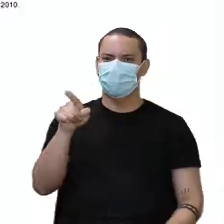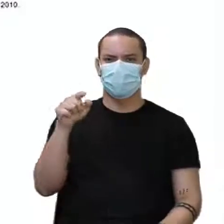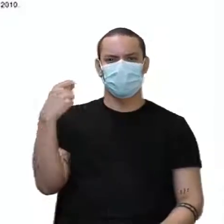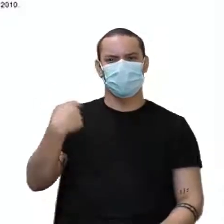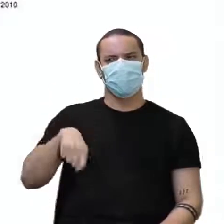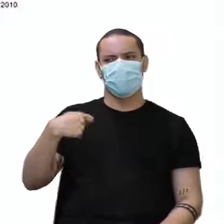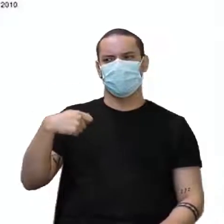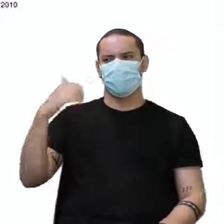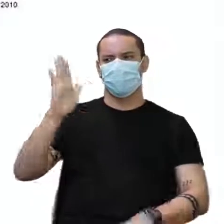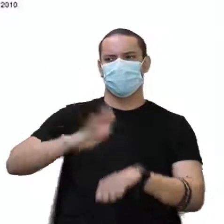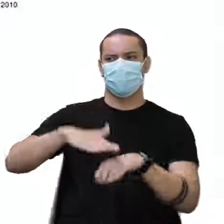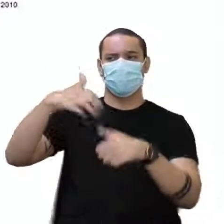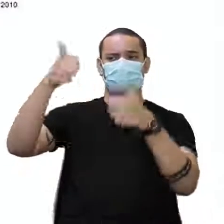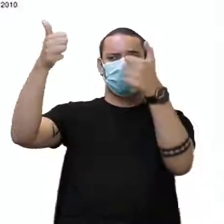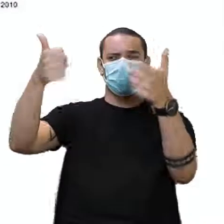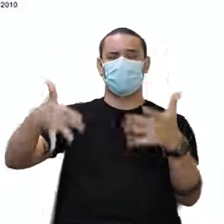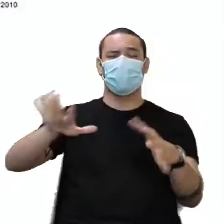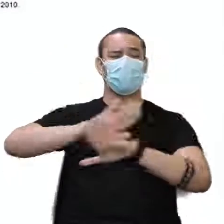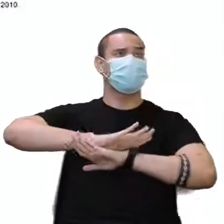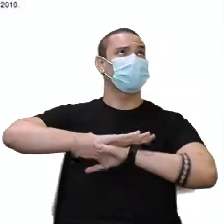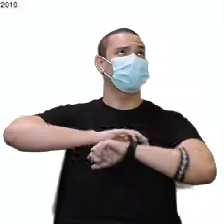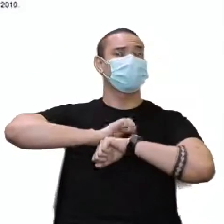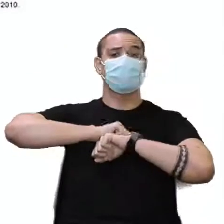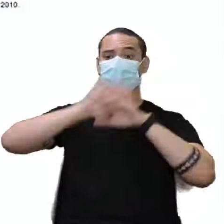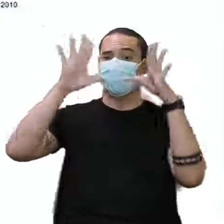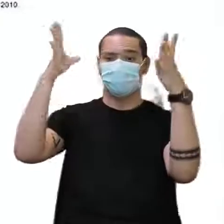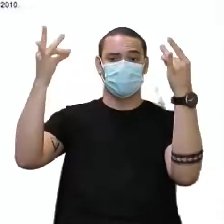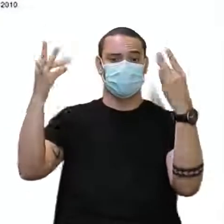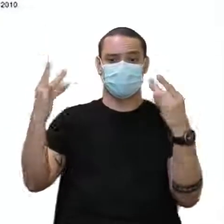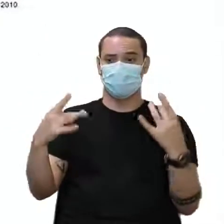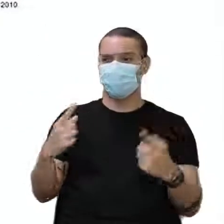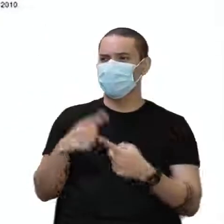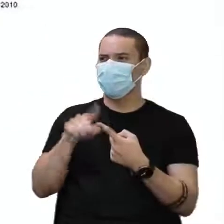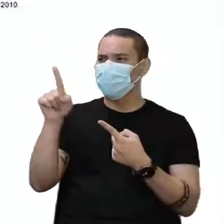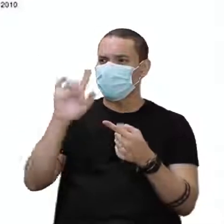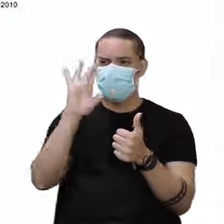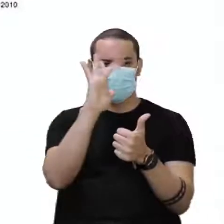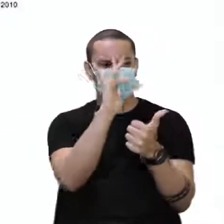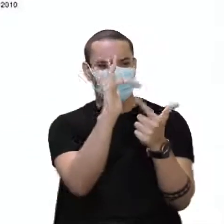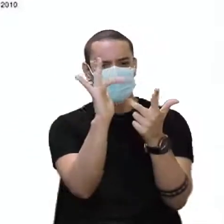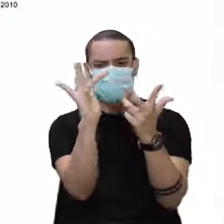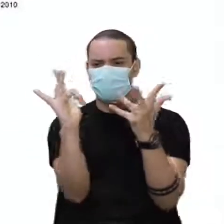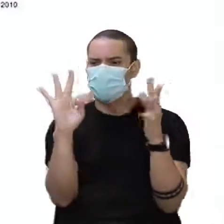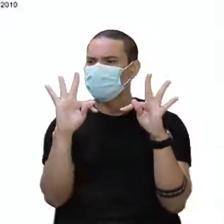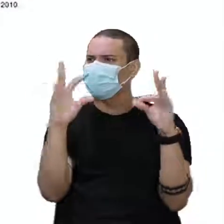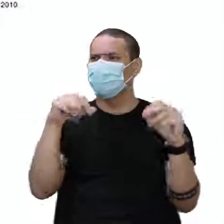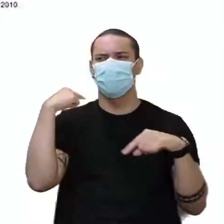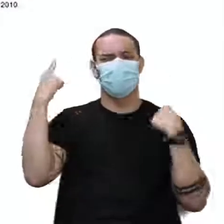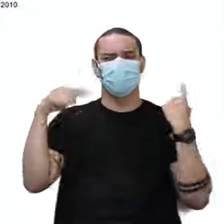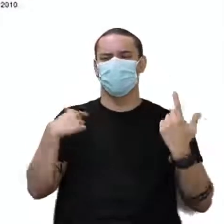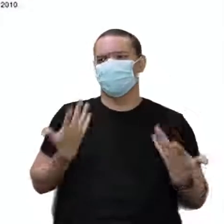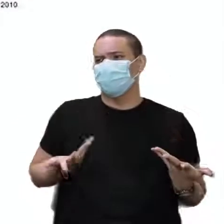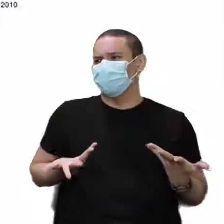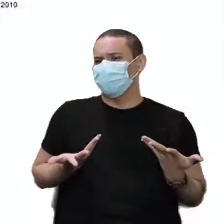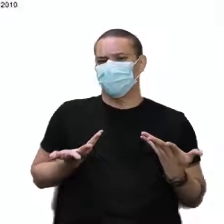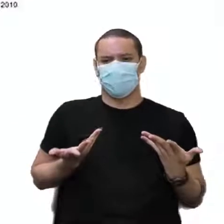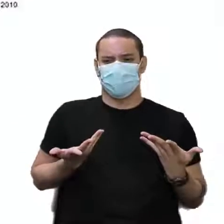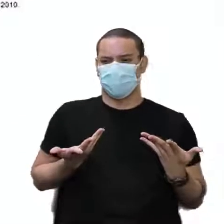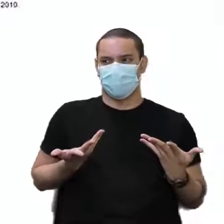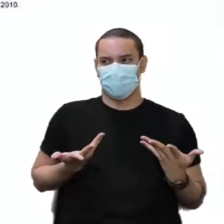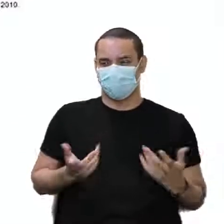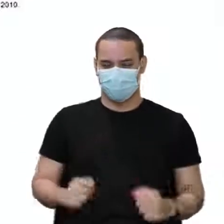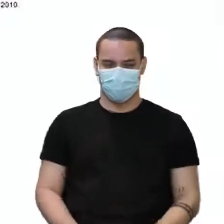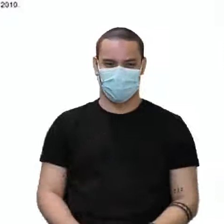ser mais específico. Ou seja, para o Garfield, ele namorou muito mais outras pessoas que foram psycho, né, que